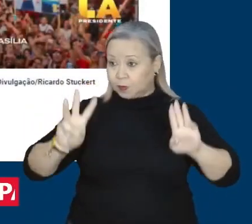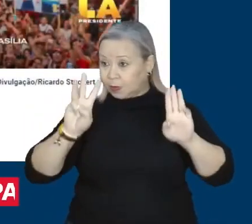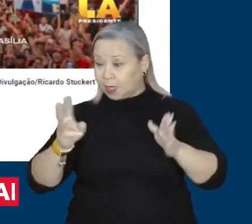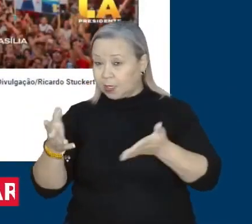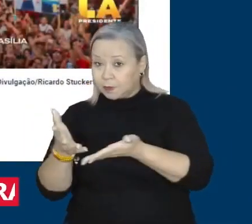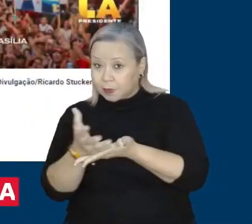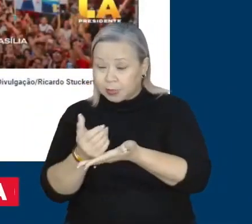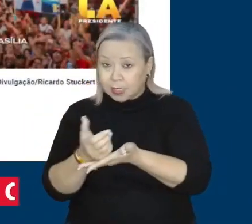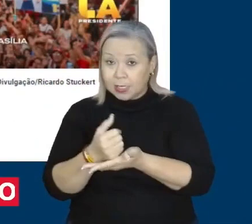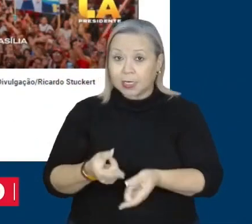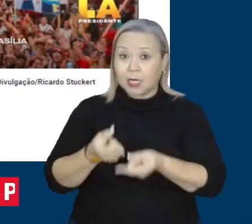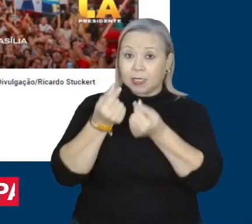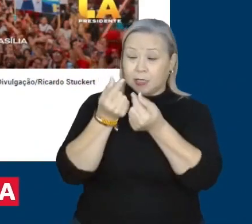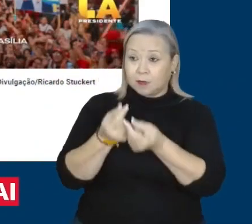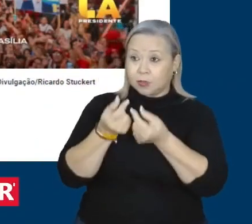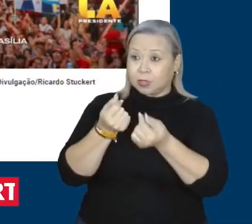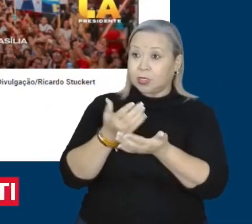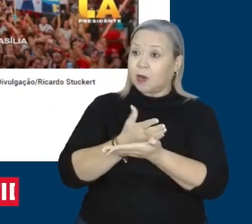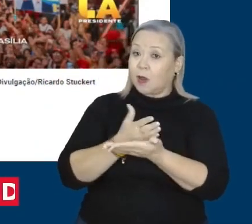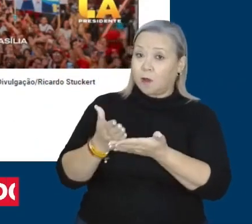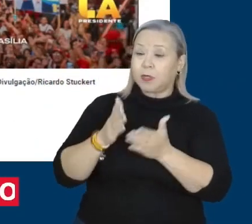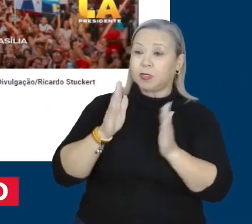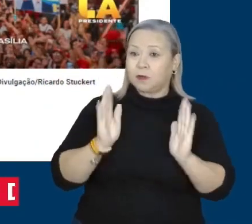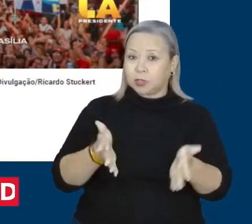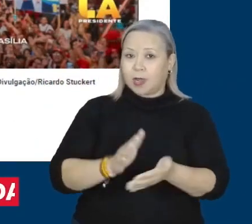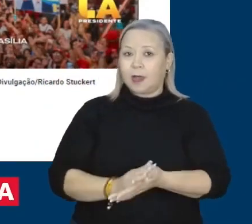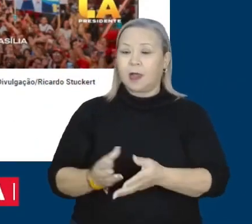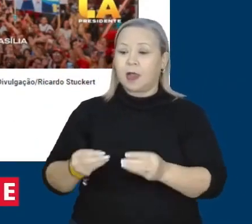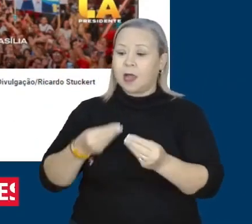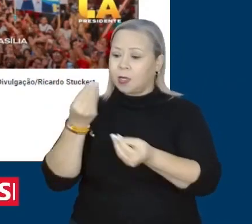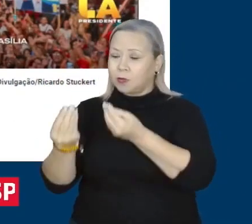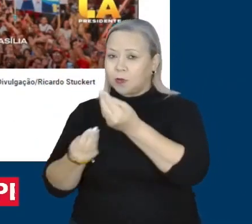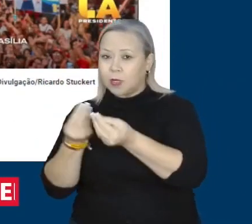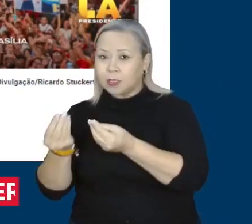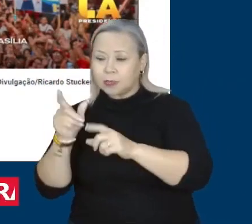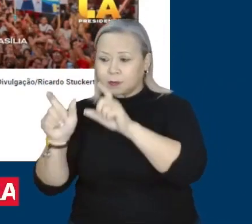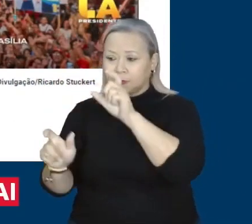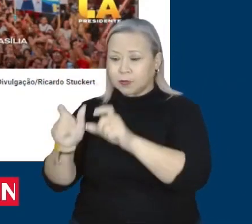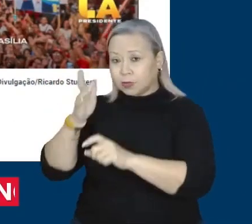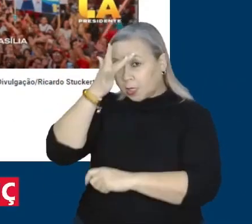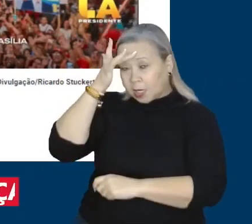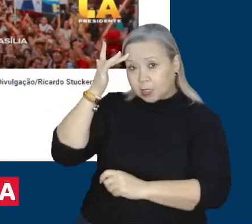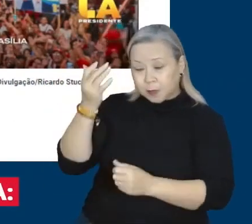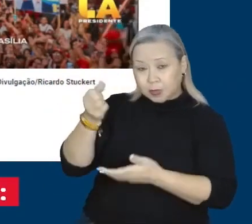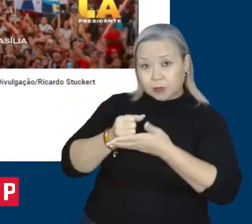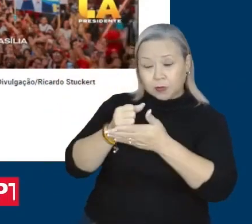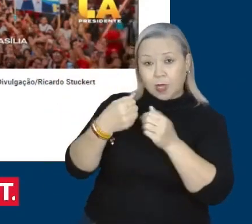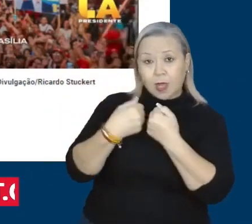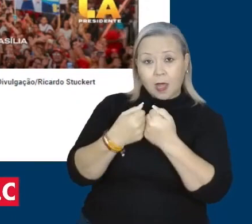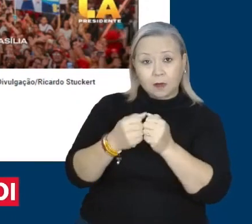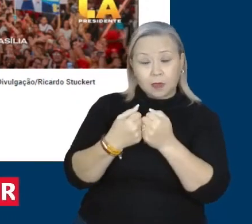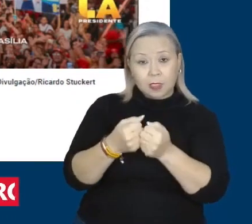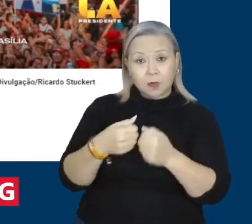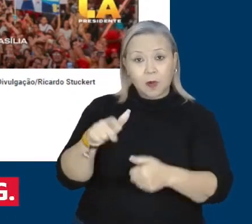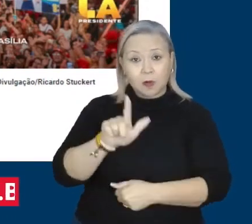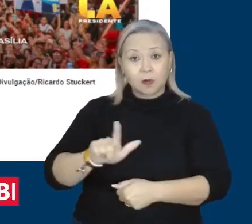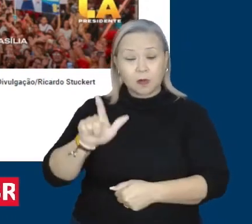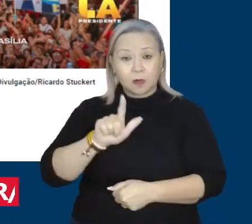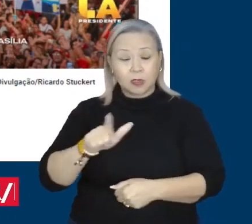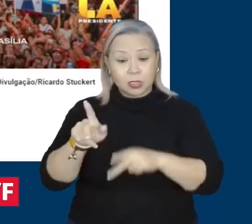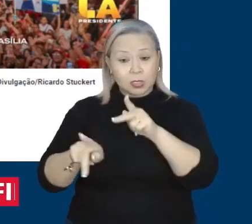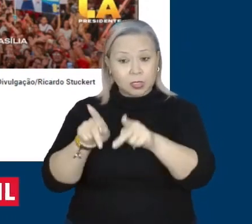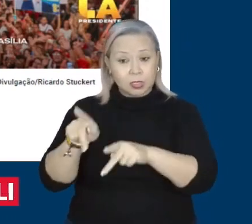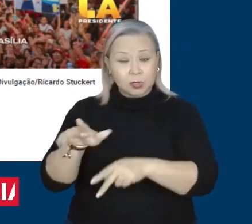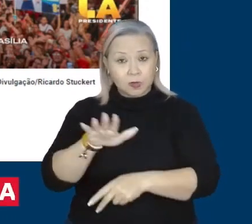arrecadação já está no ar. A doação de cada um, de cada uma, vai ajudar no transporte e logística do grande público,